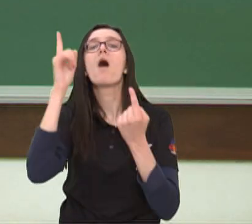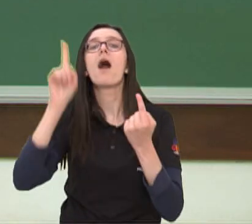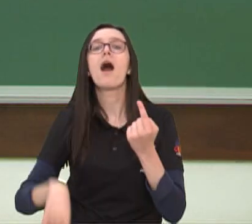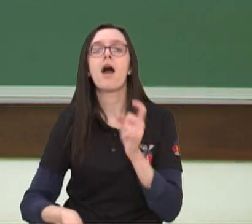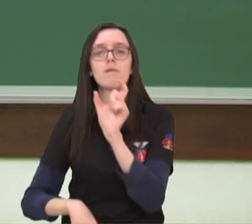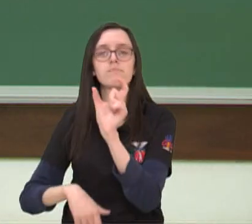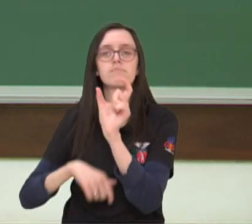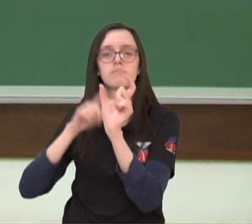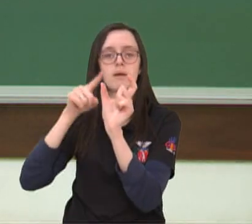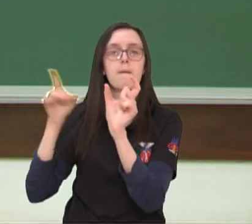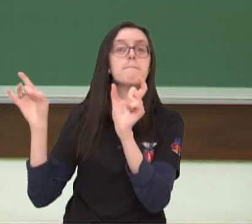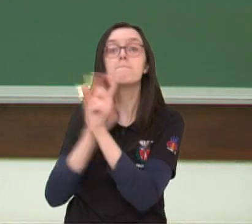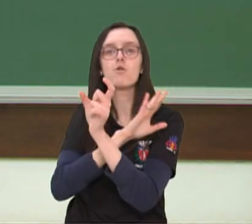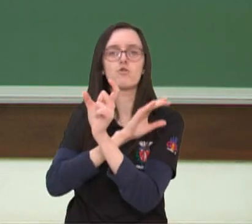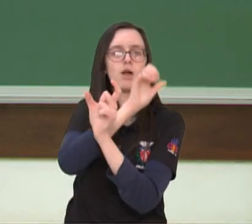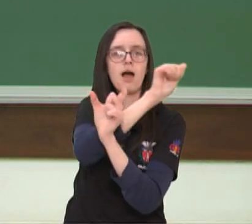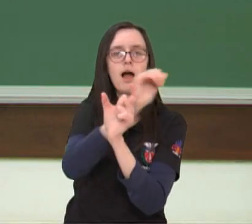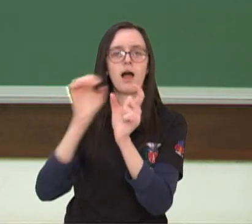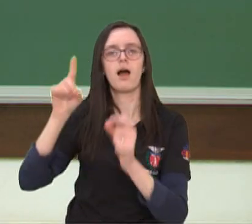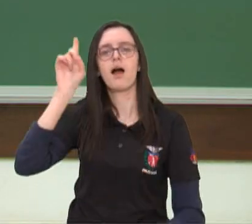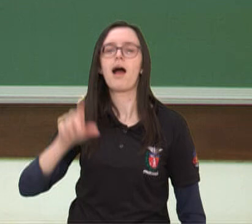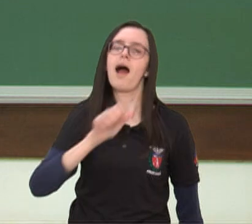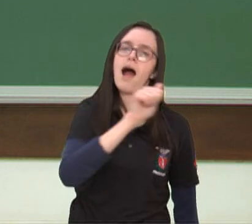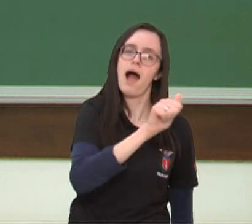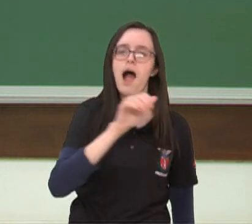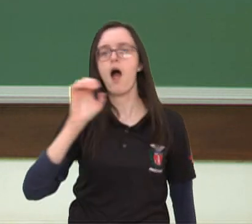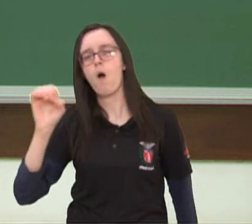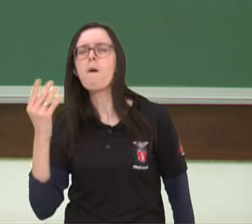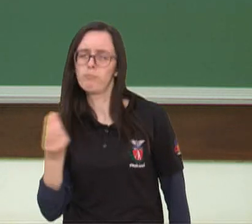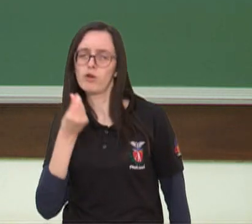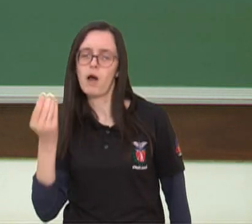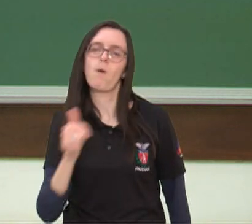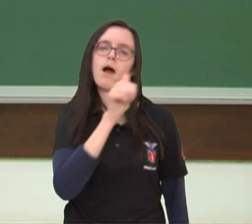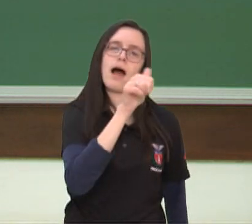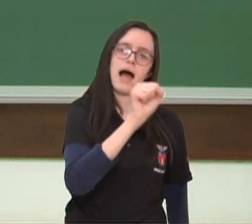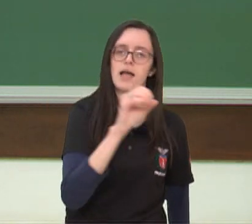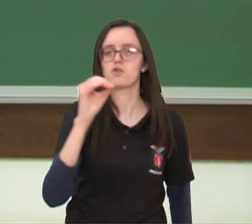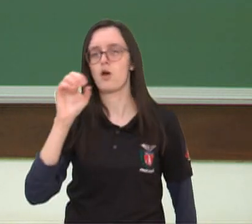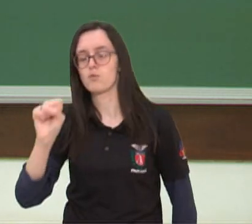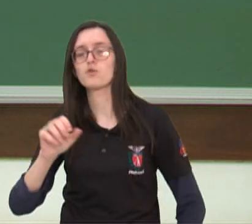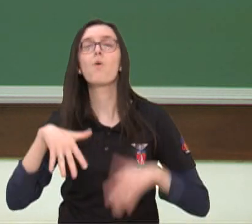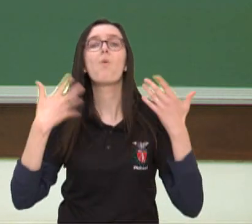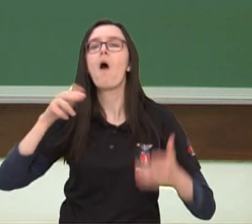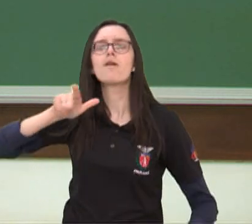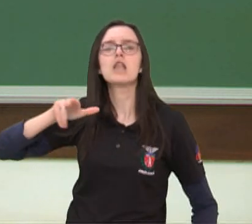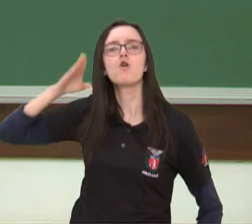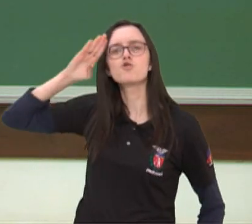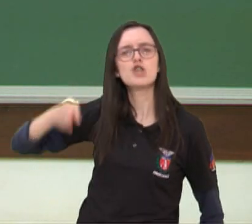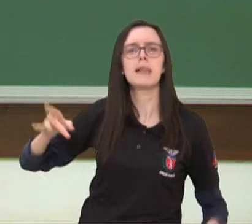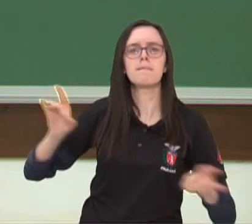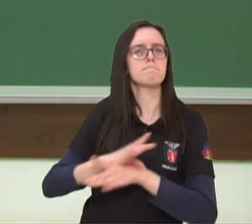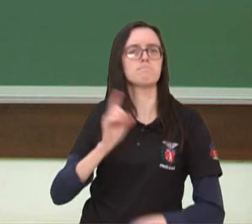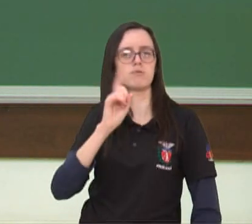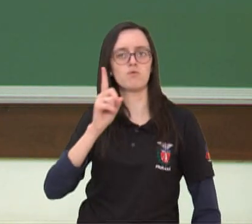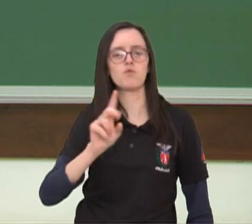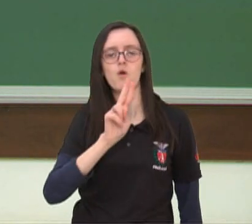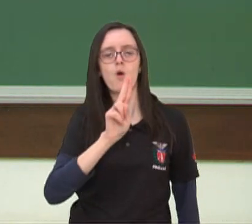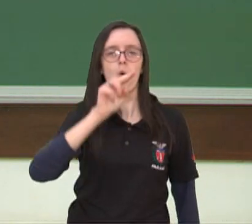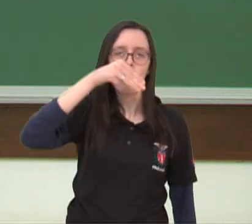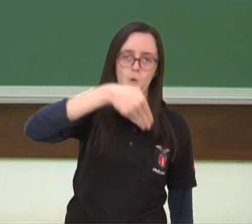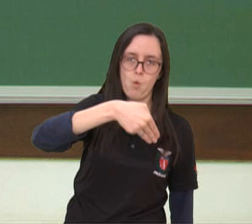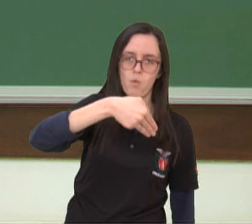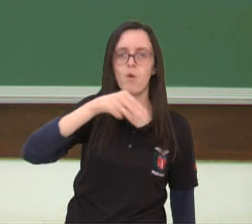artigos definidos? A, o e o plural. Quais são os meus artigos indefinidos?